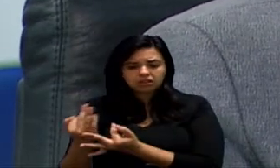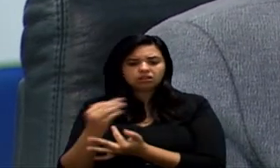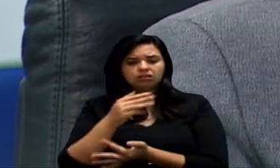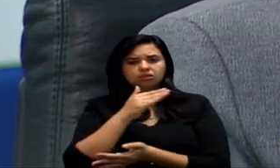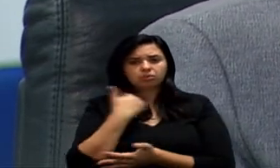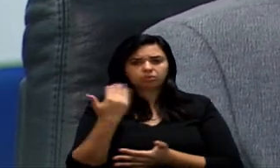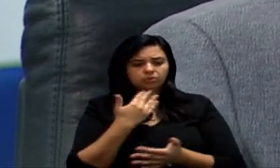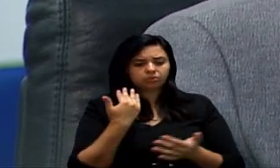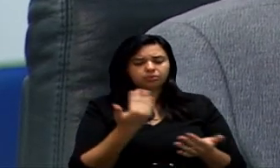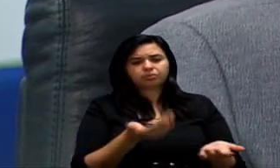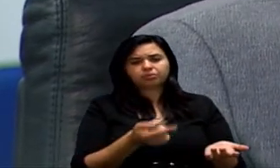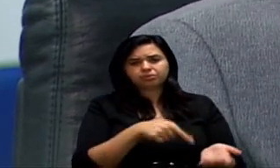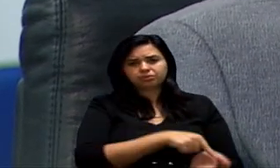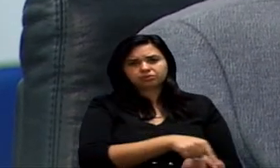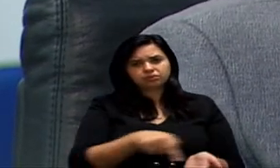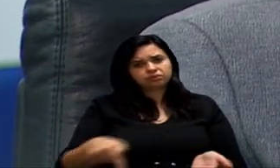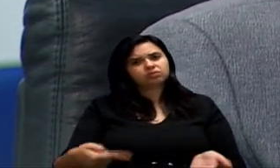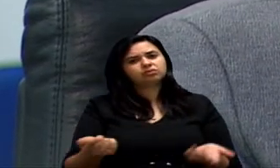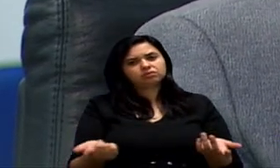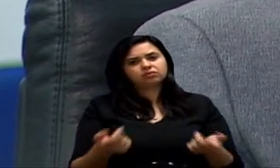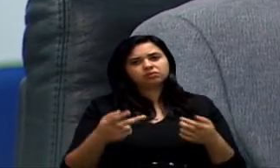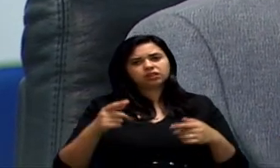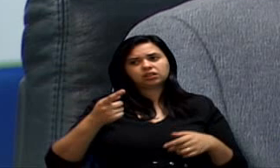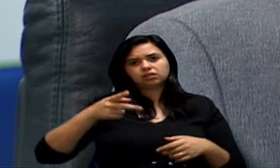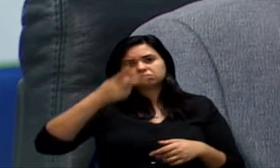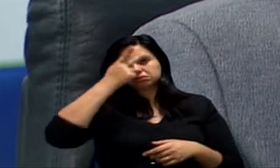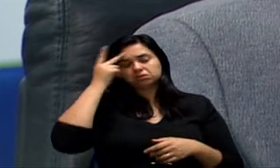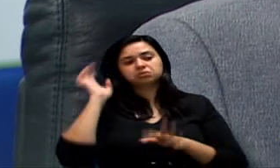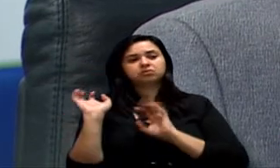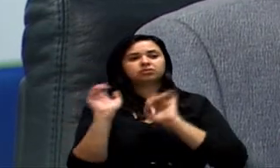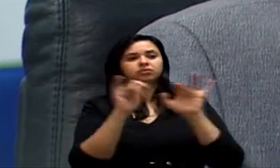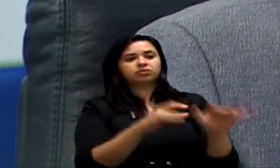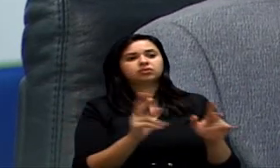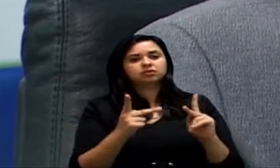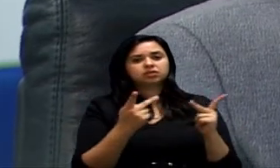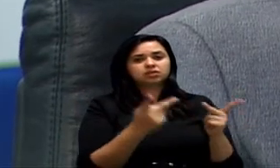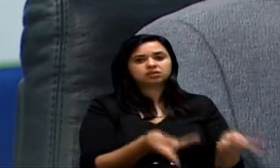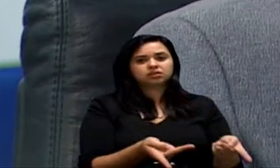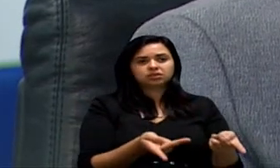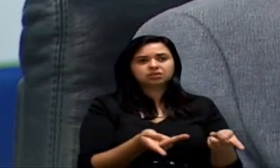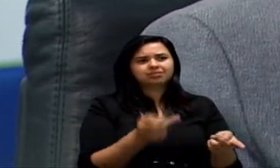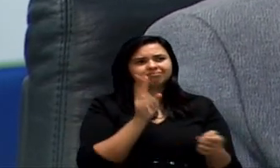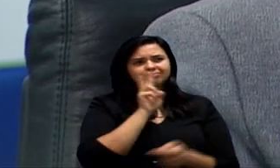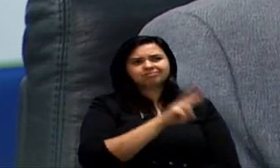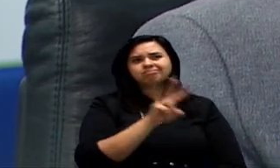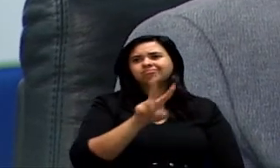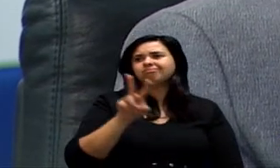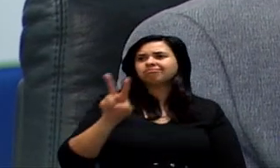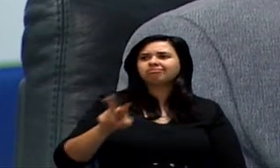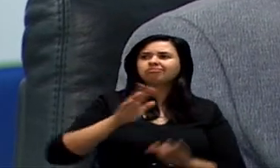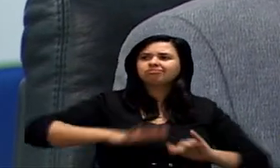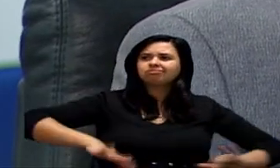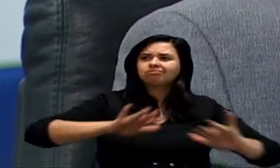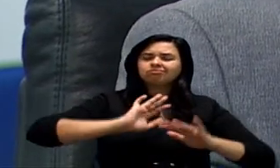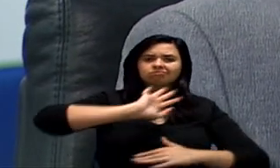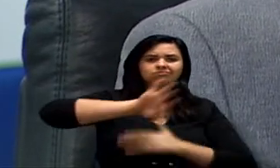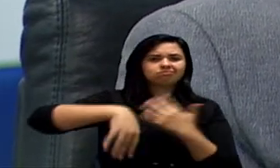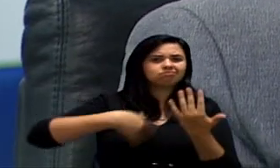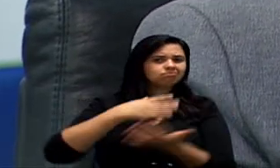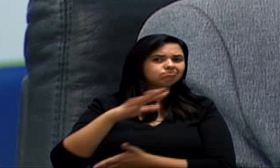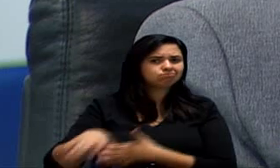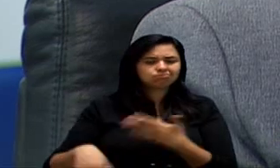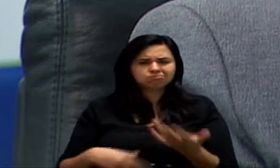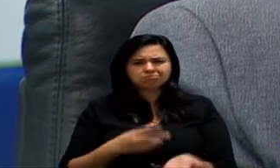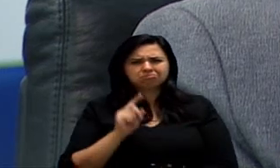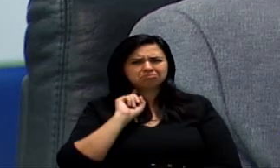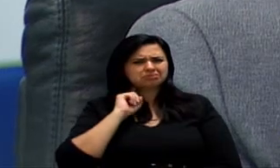nesse local, e as pessoas vão lá para fazer essas visitas, e é triste você chegar num local igual esse aí e encontrar tudo